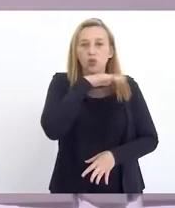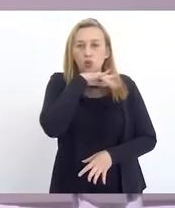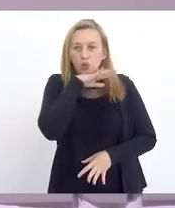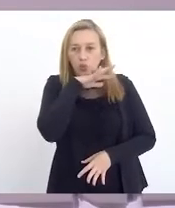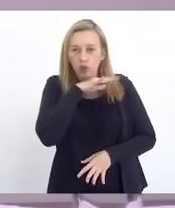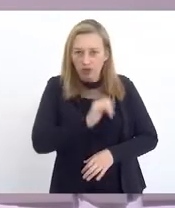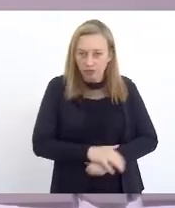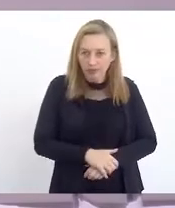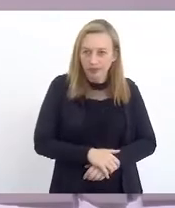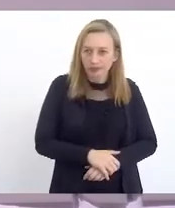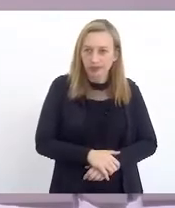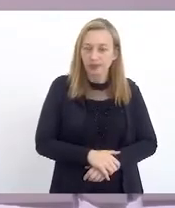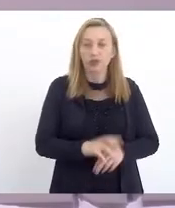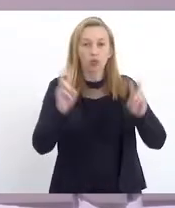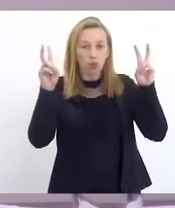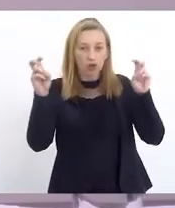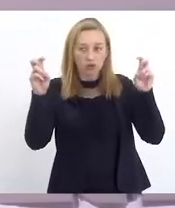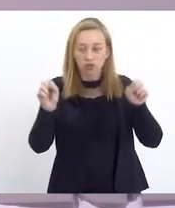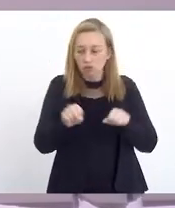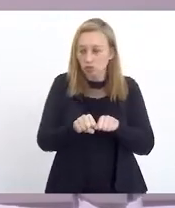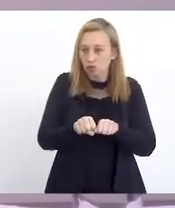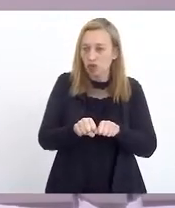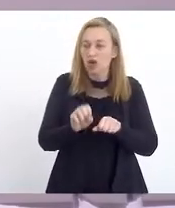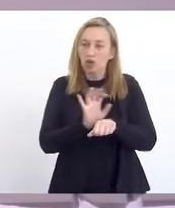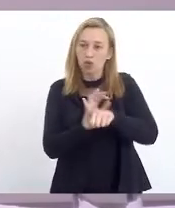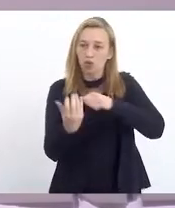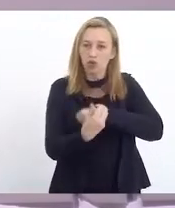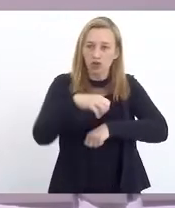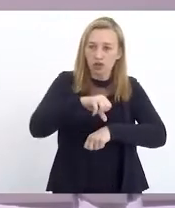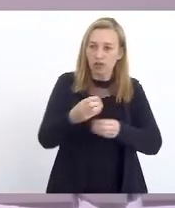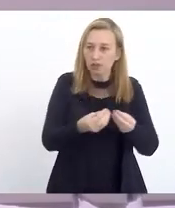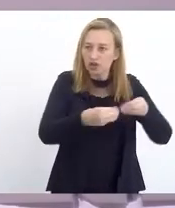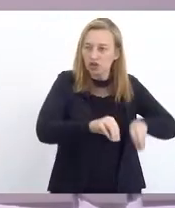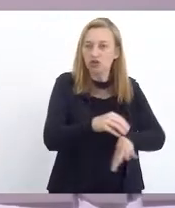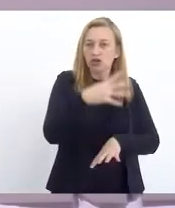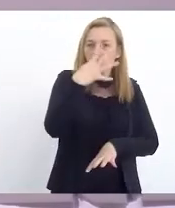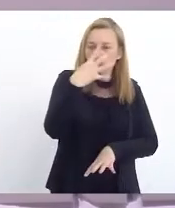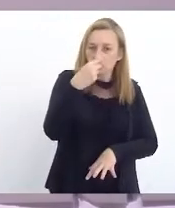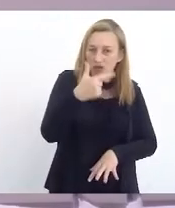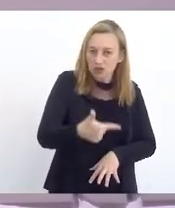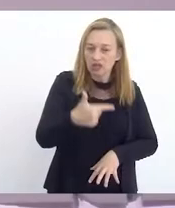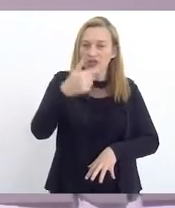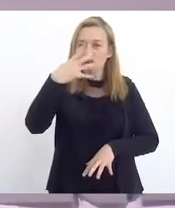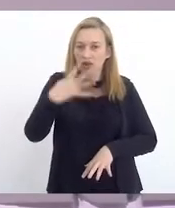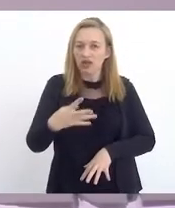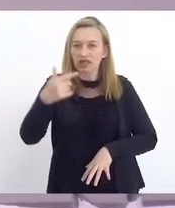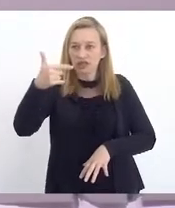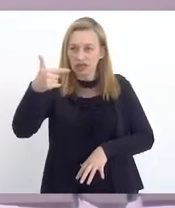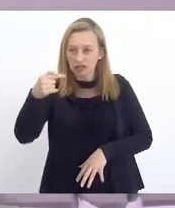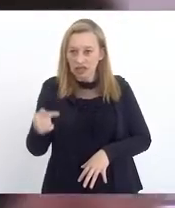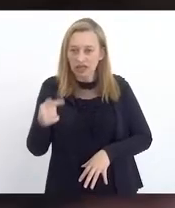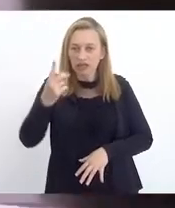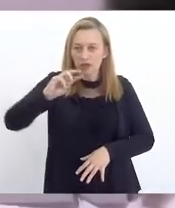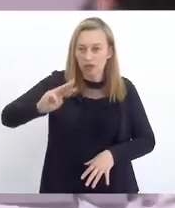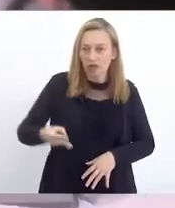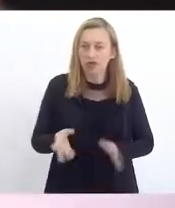tendo em vista a questão da Covid, que teve um prejuízo de 247 milhões, a SEDAI encerrou o